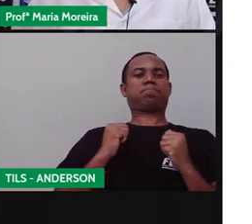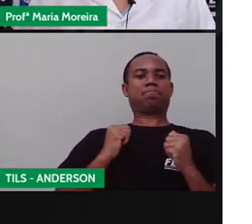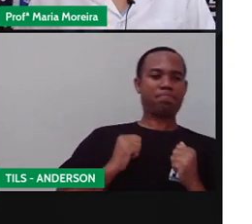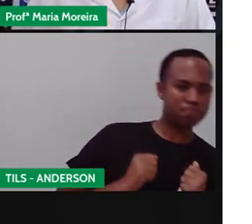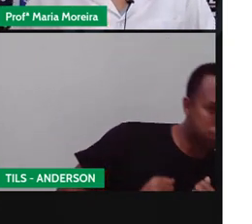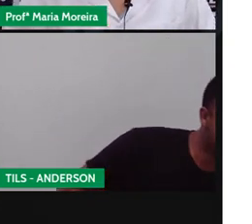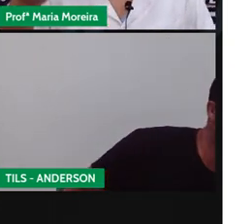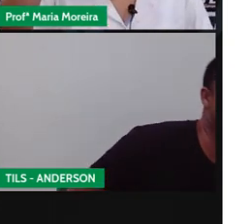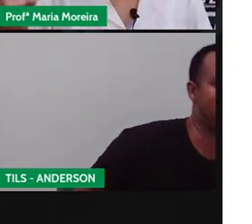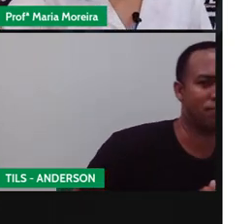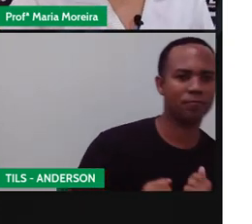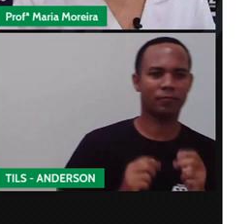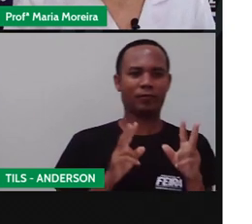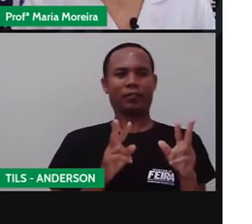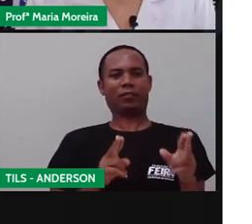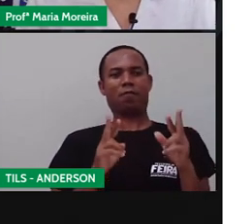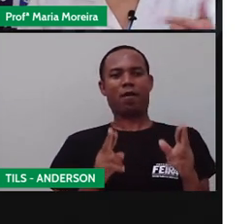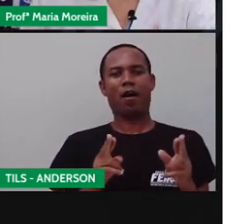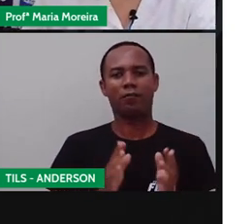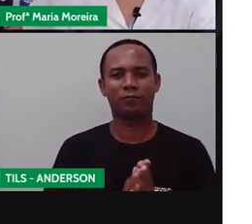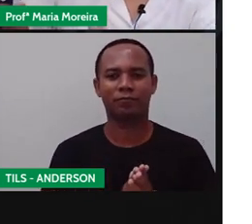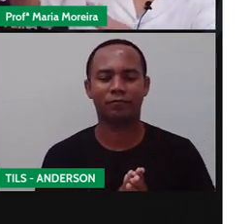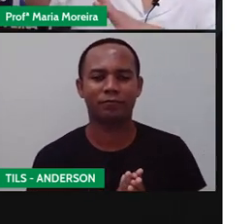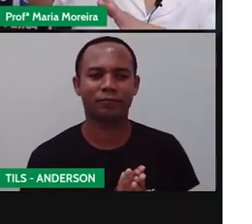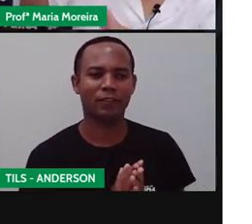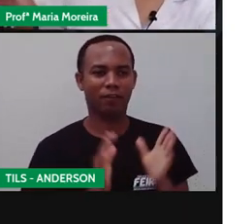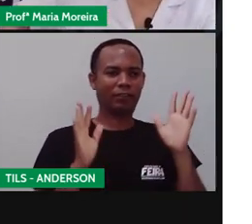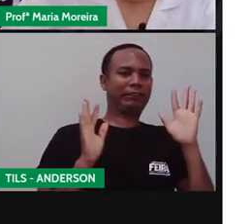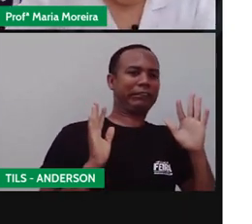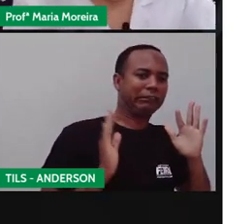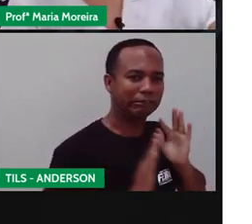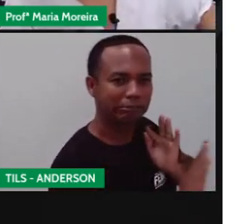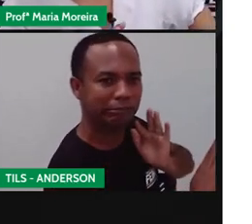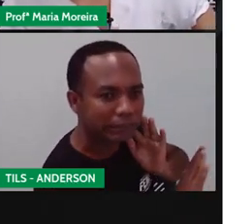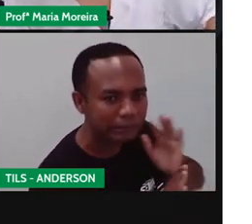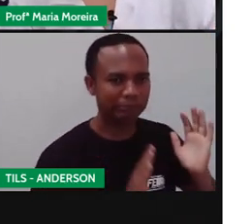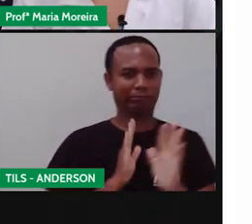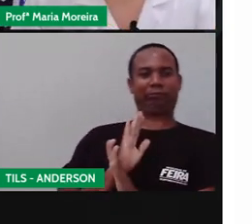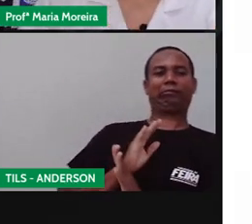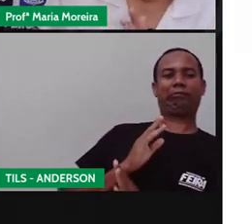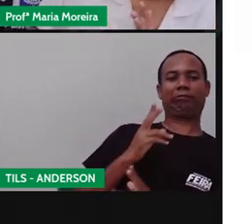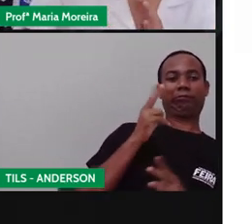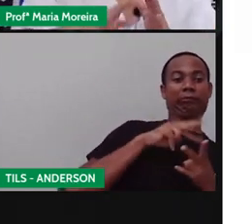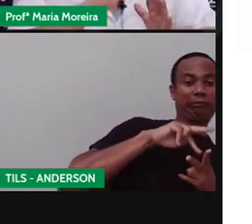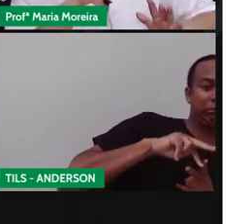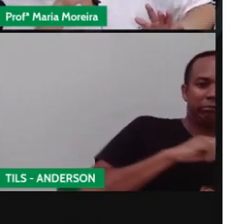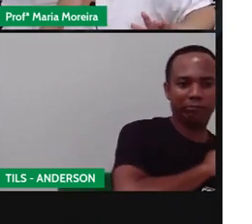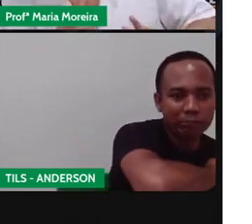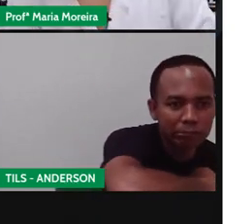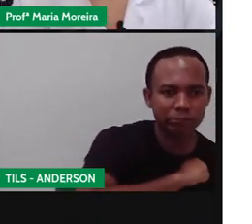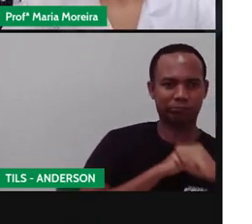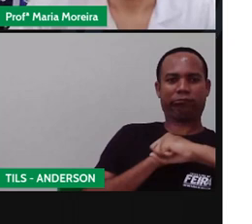aéreas. Tipo essa da foto aí, Anderson tá lá super empolgado fazendo a Capoeira só.